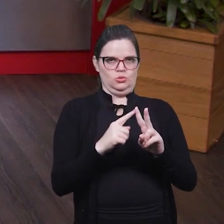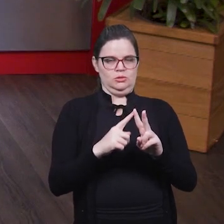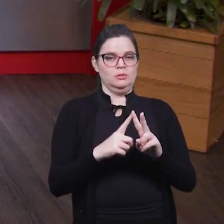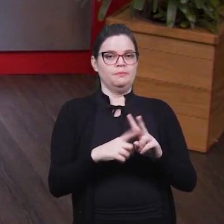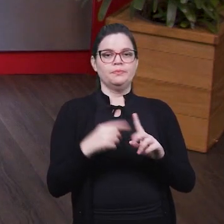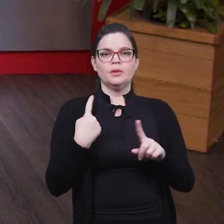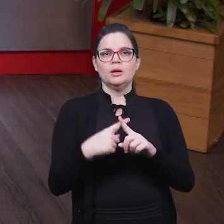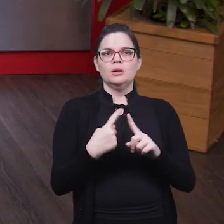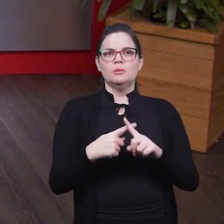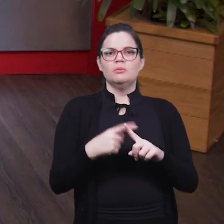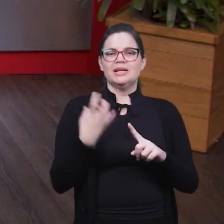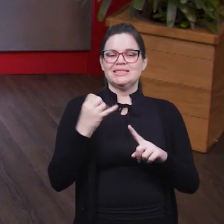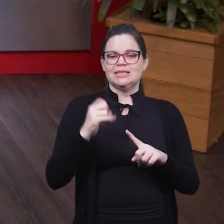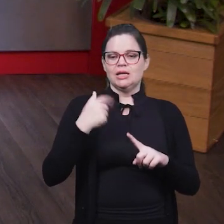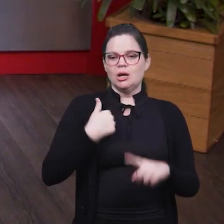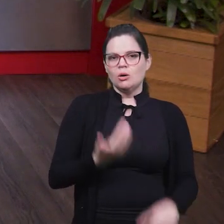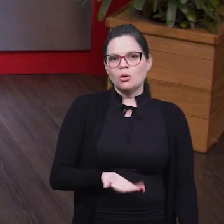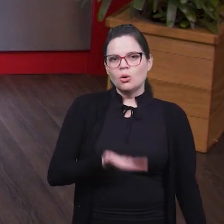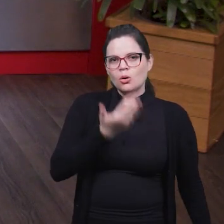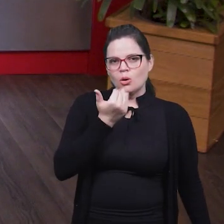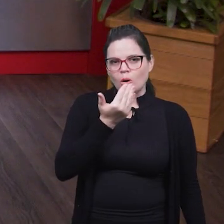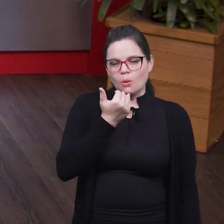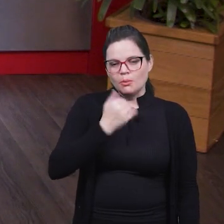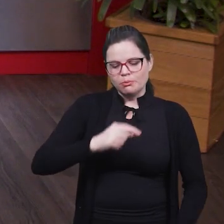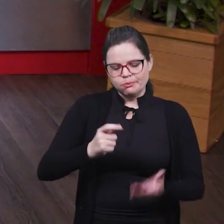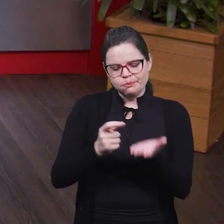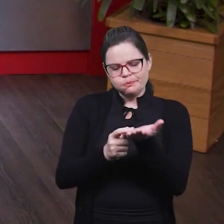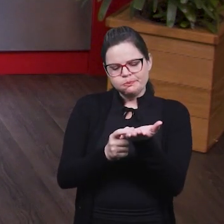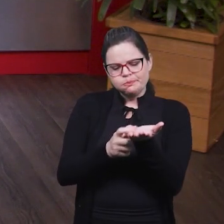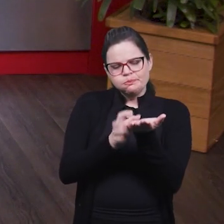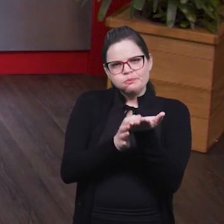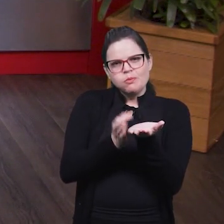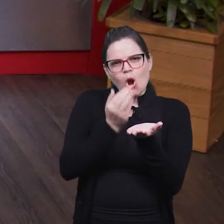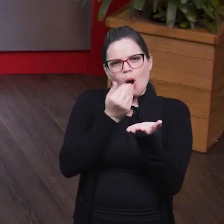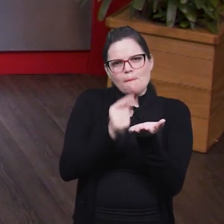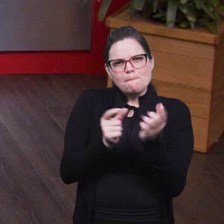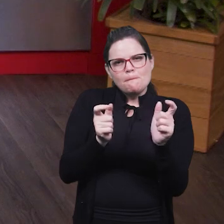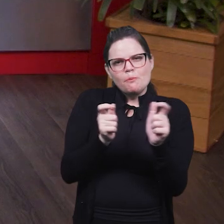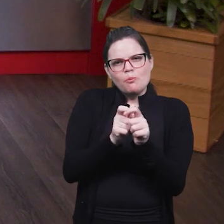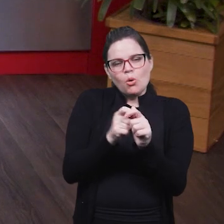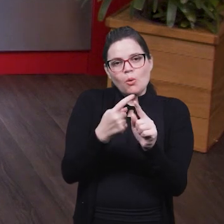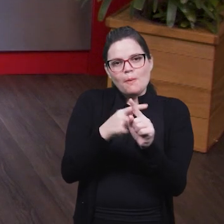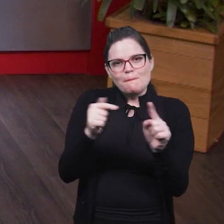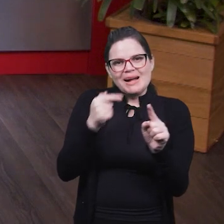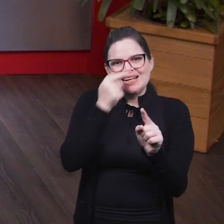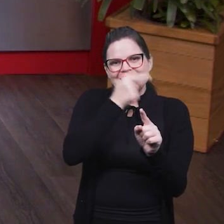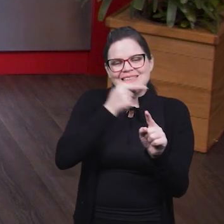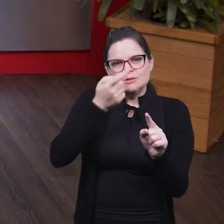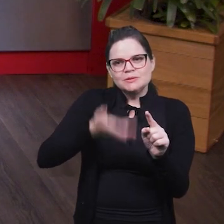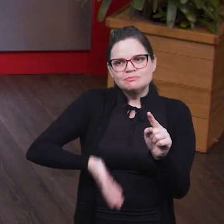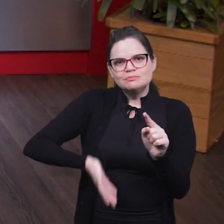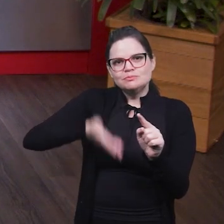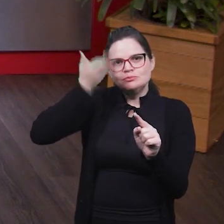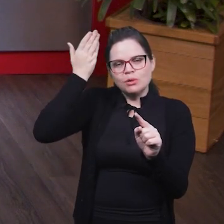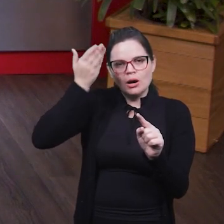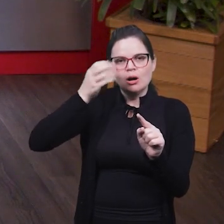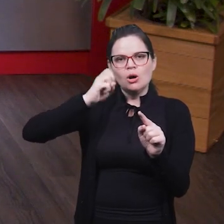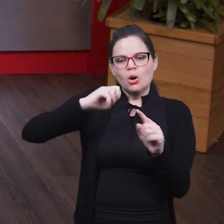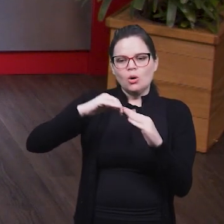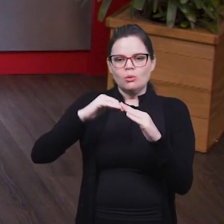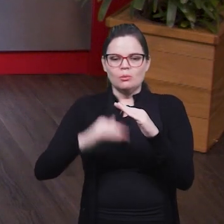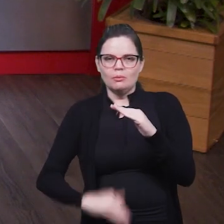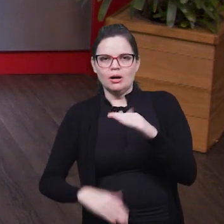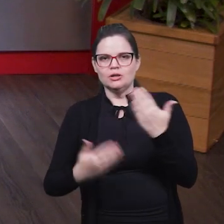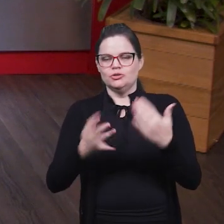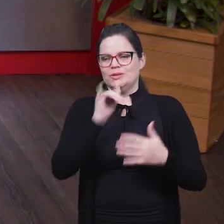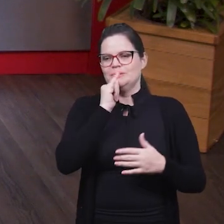uma porção pequena de alimento com alto índice glicêmico, mas baixo carga glicêmica, como o